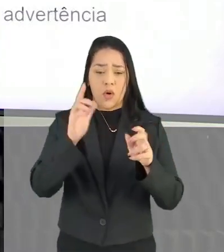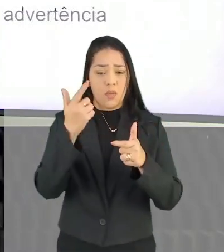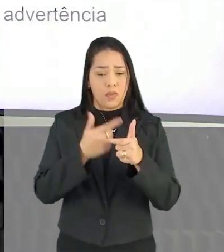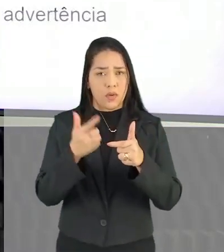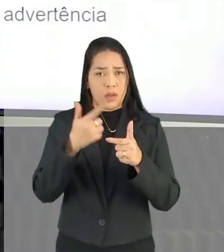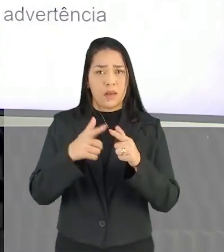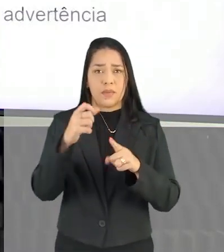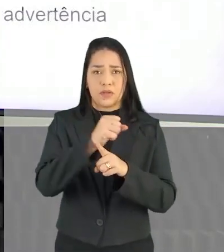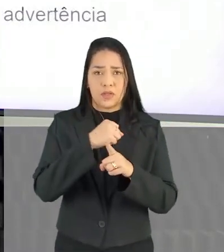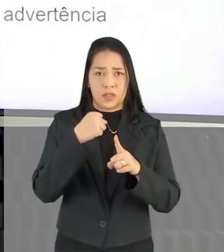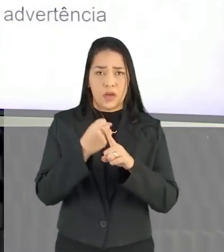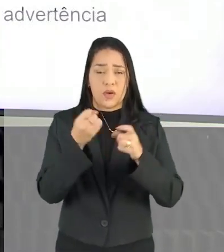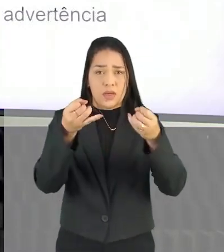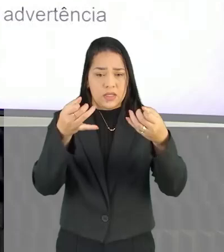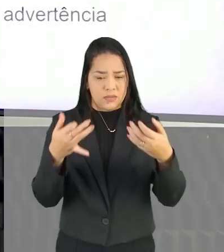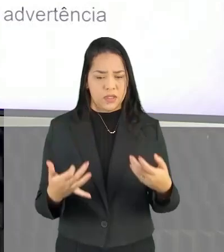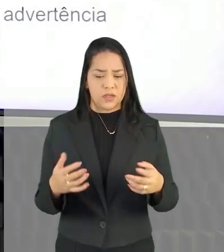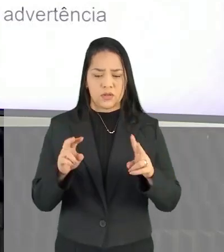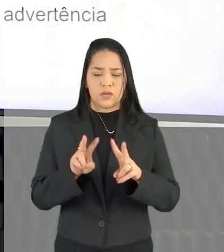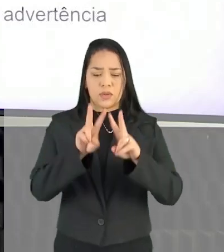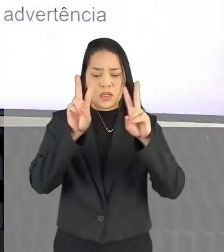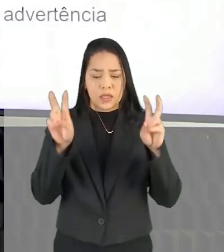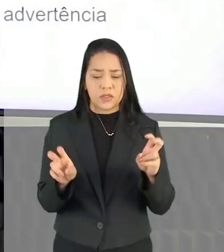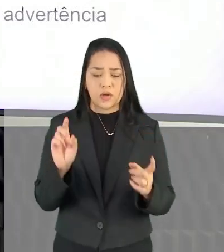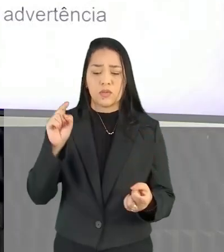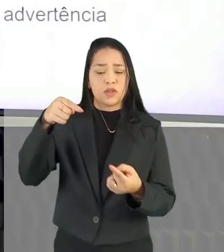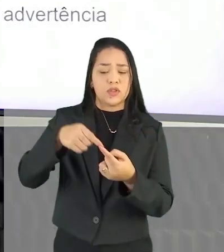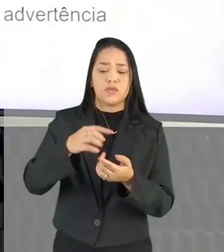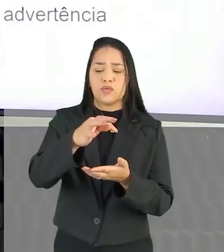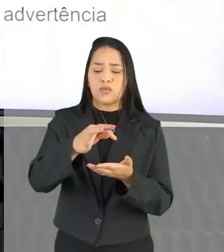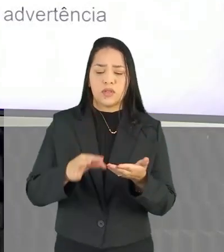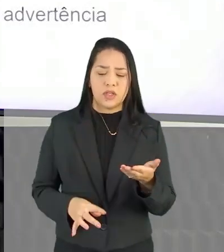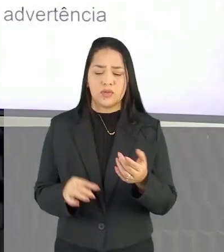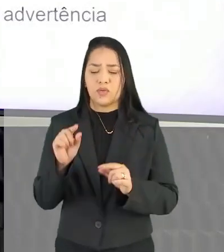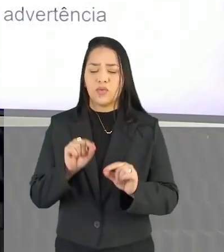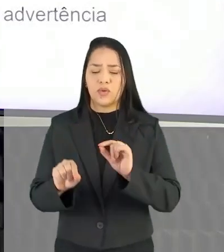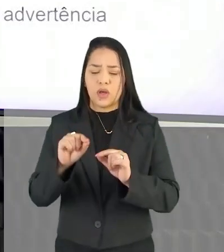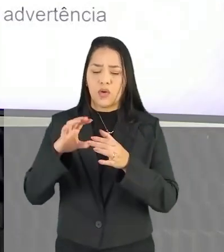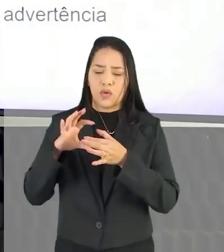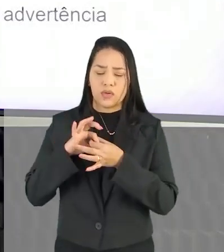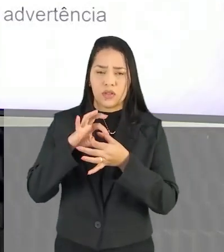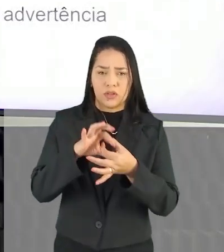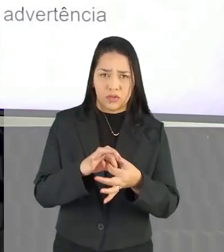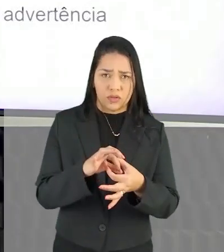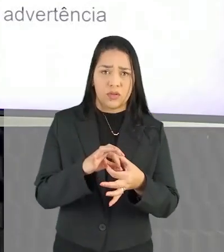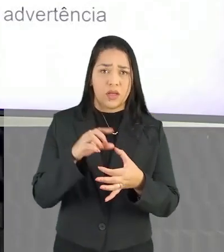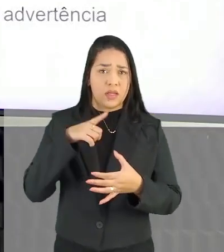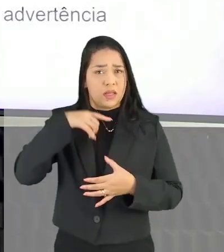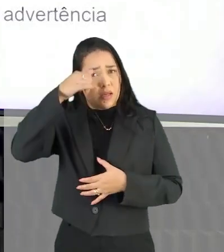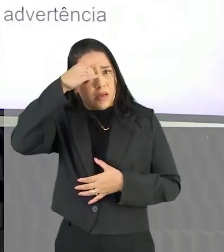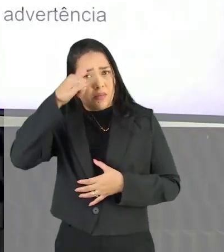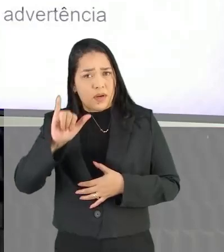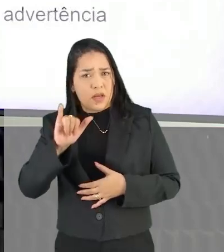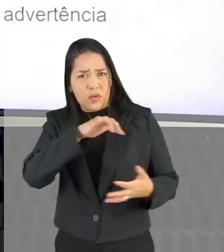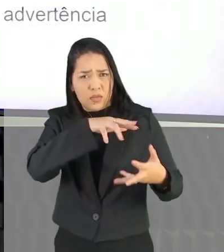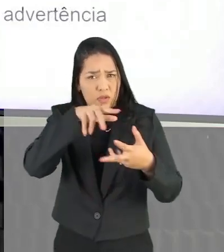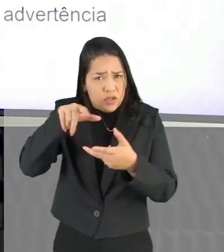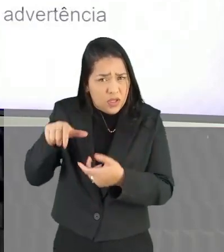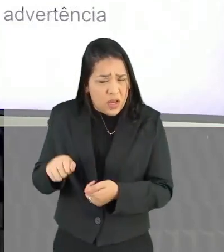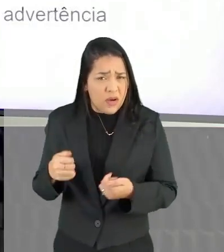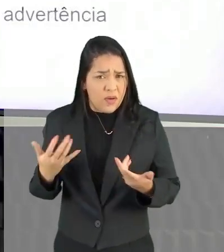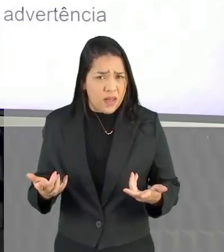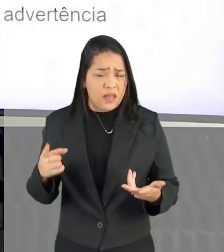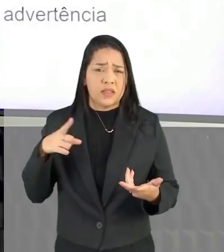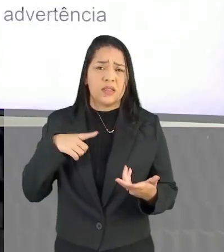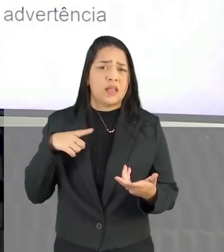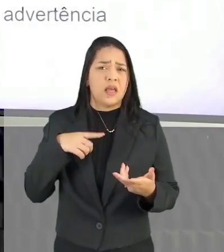social, o autor discorre sobre isso e o objetivo do texto é contextualizar essa campanha de advertência no cenário mundial? Será